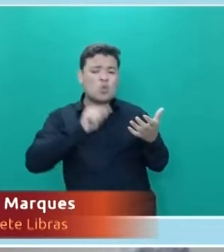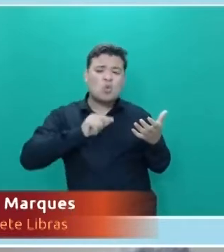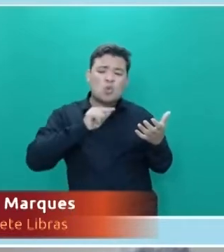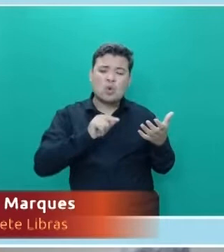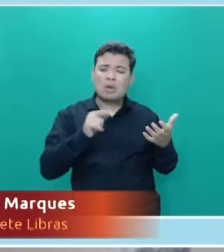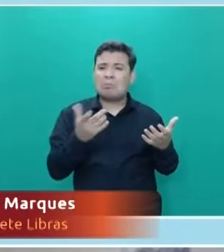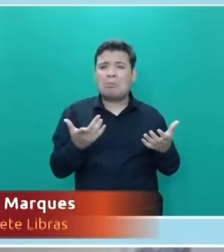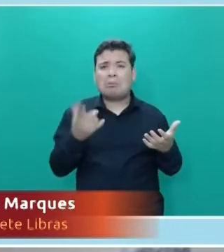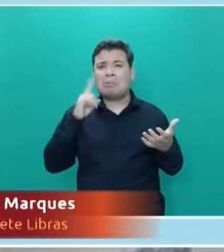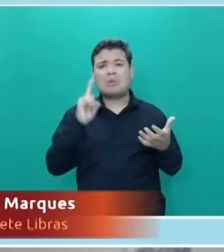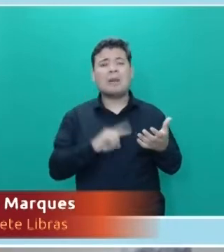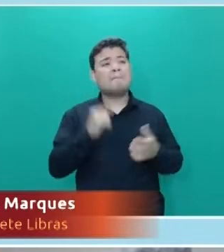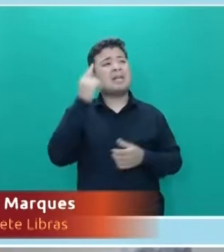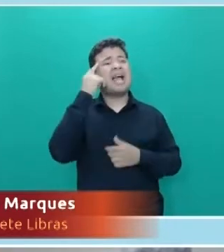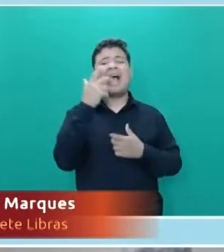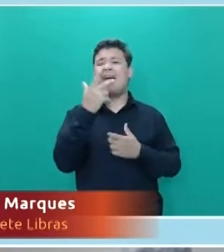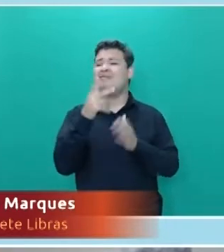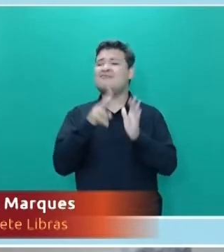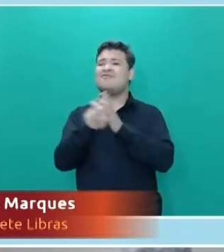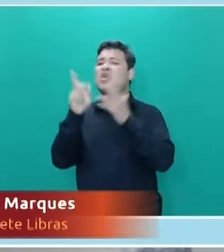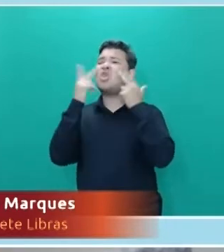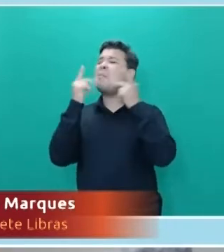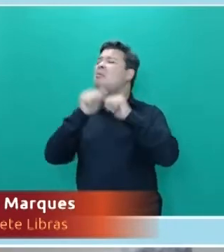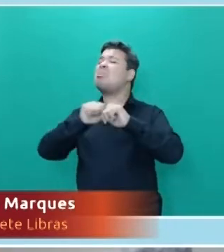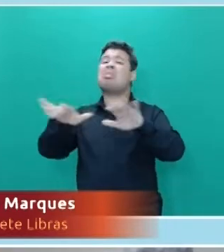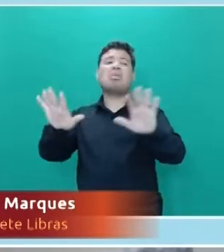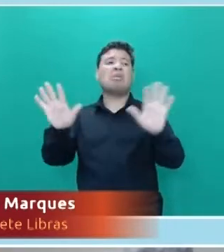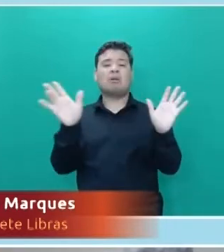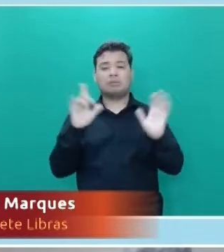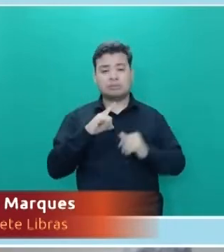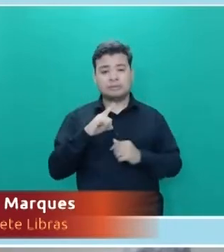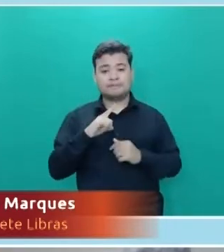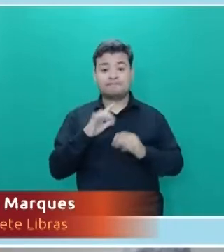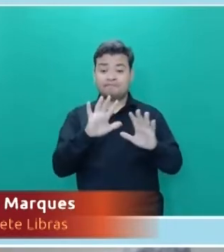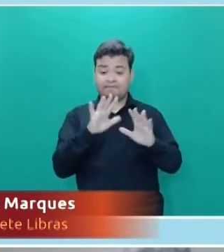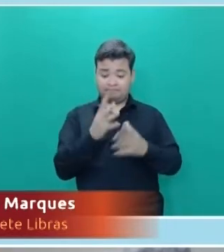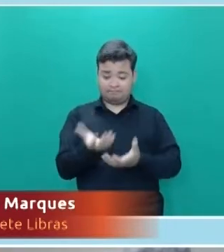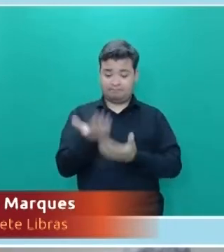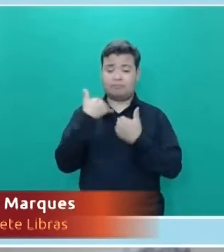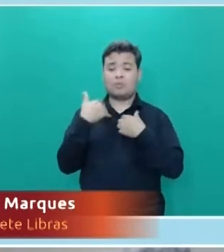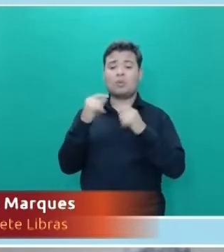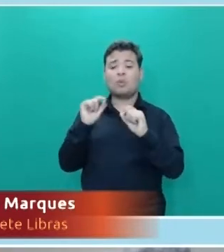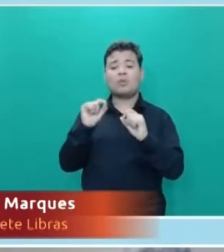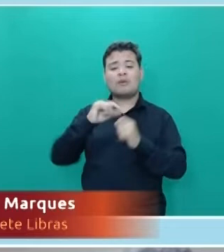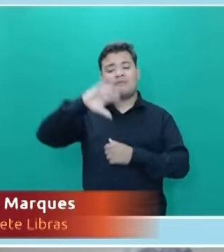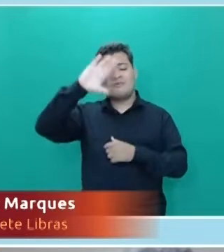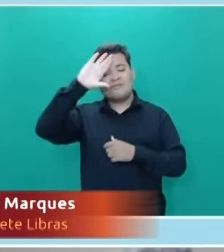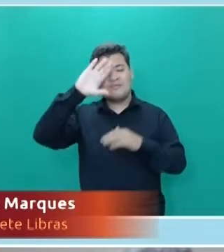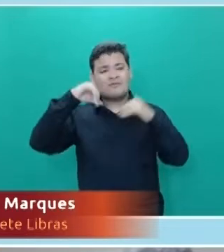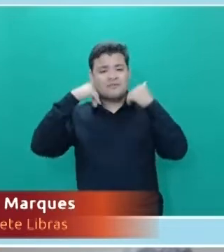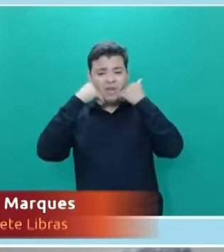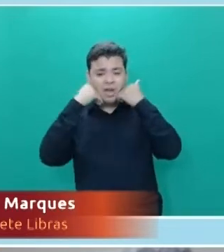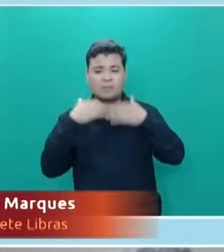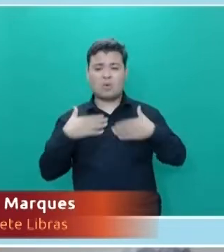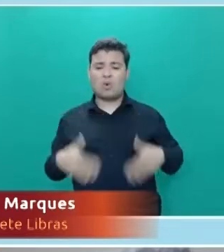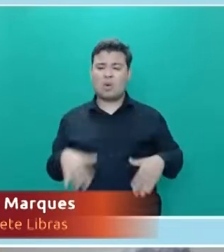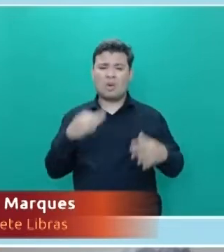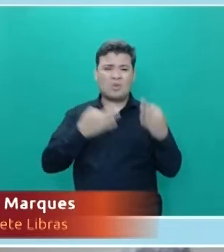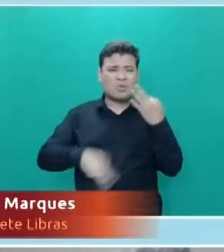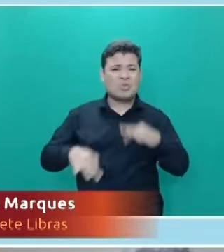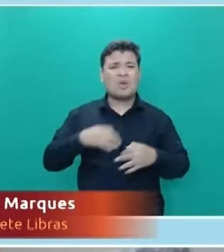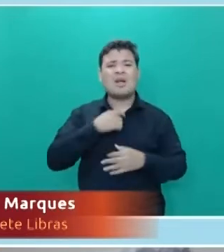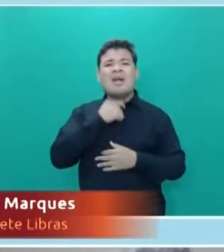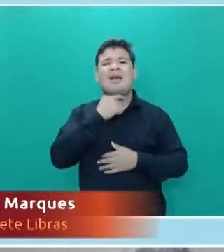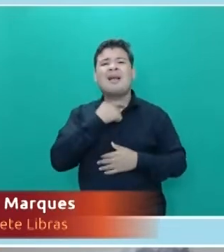outra virose. Ela pode vir com febre, dor no corpo, dor de